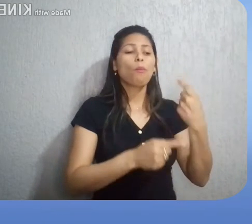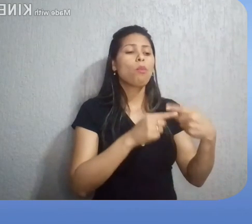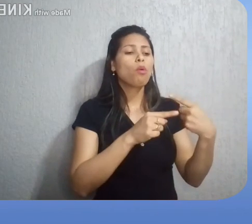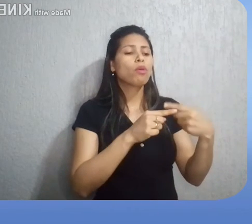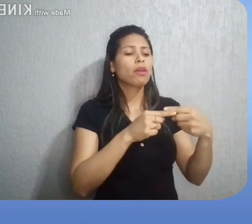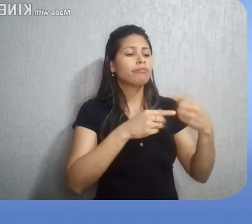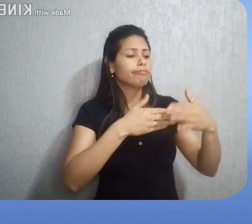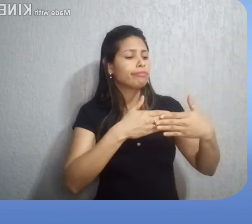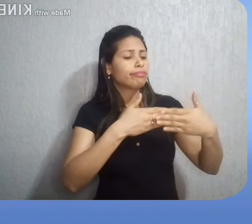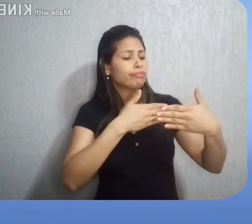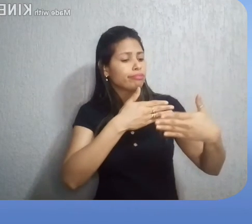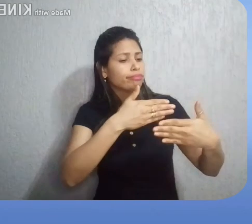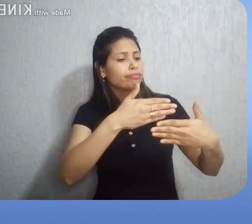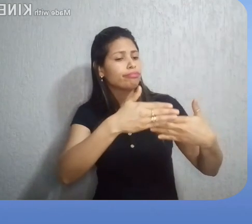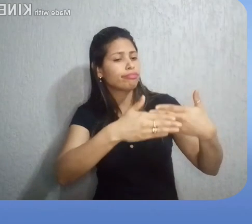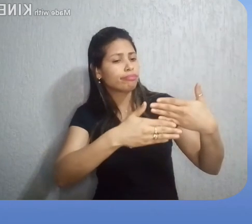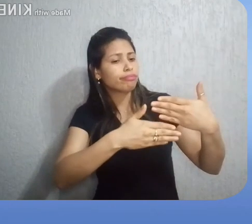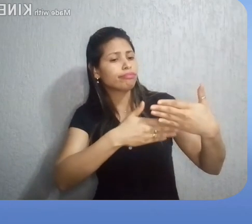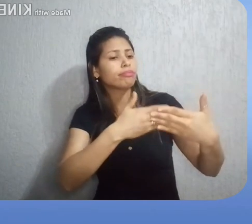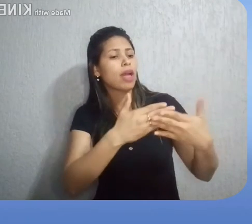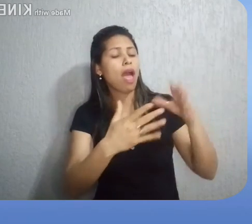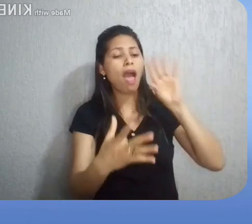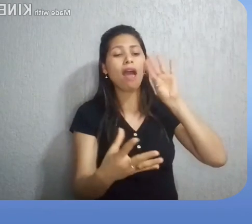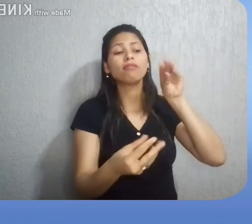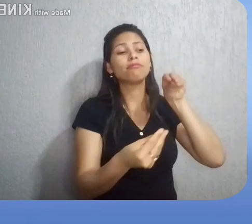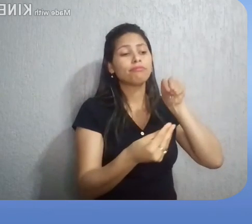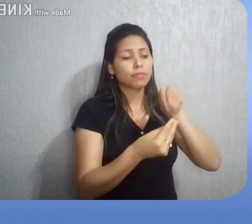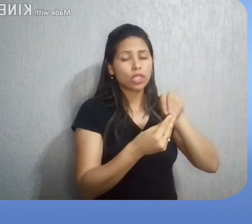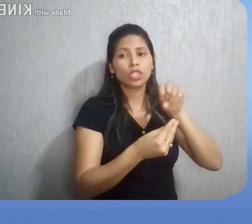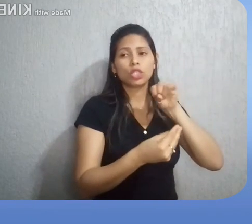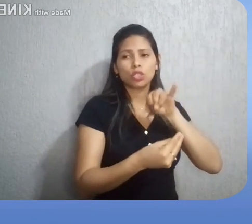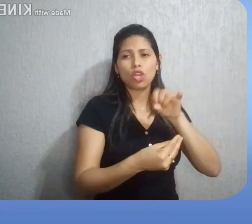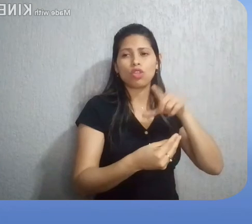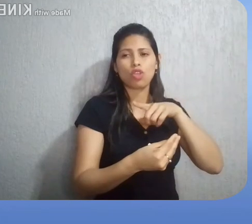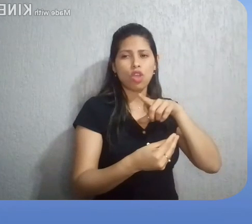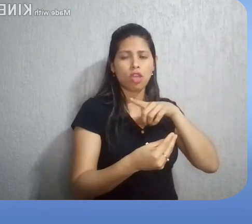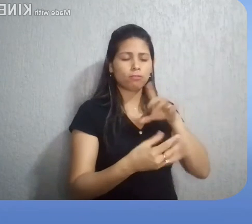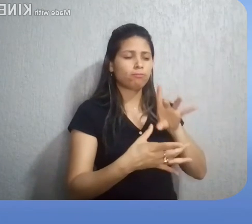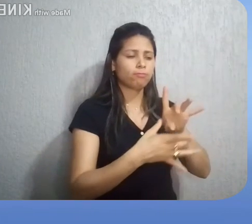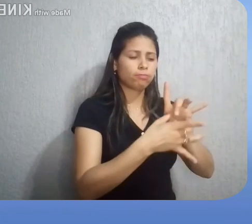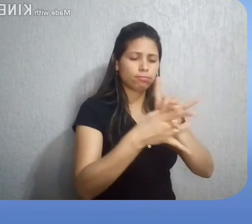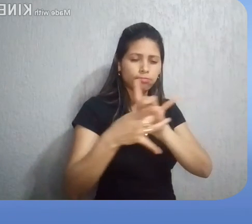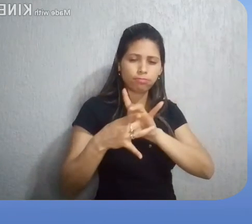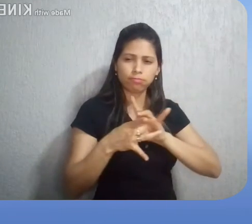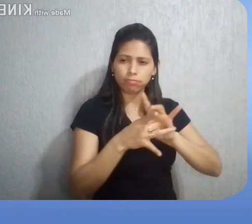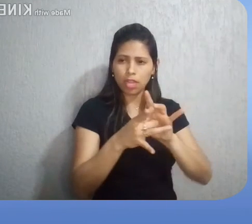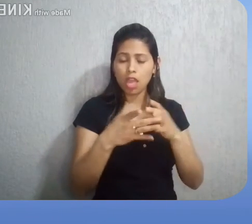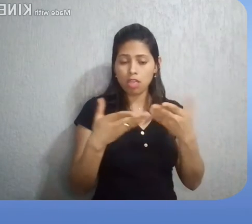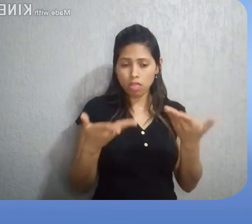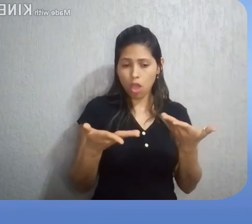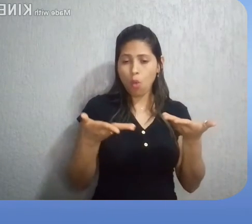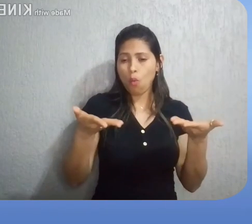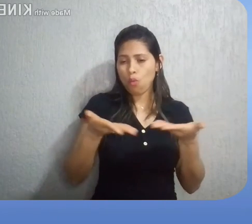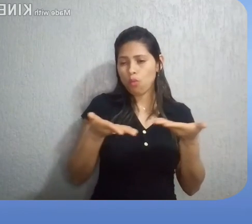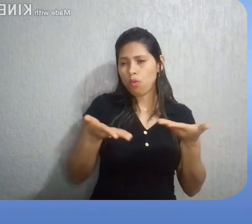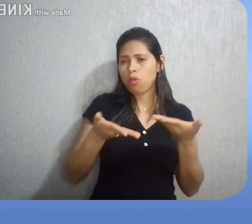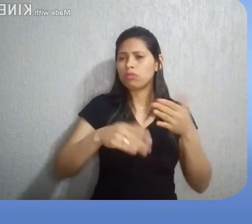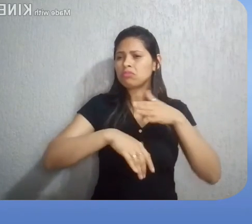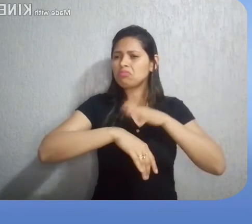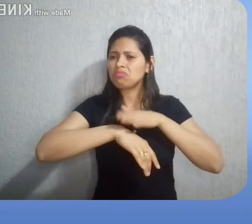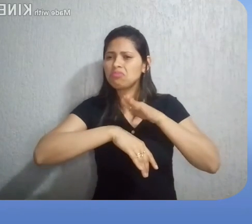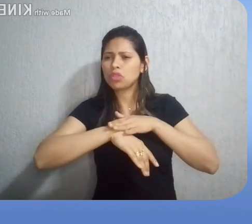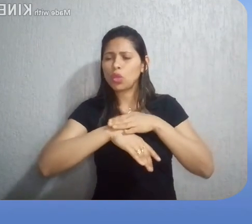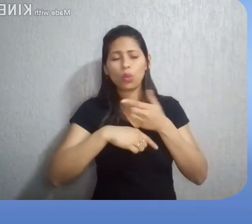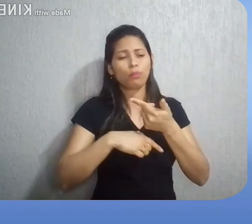natural foi muito importante na biologia, né, na história da biologia, porque a partir daí toda a biologia é